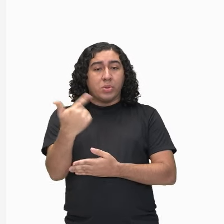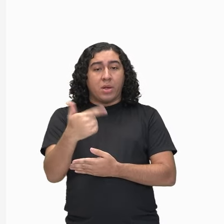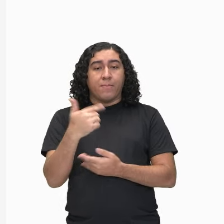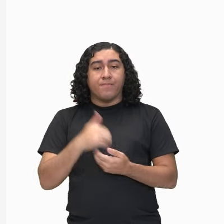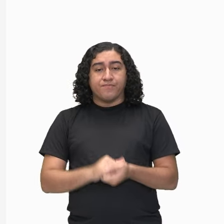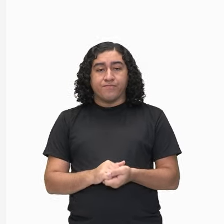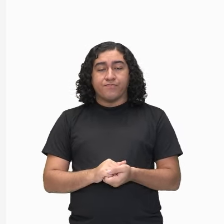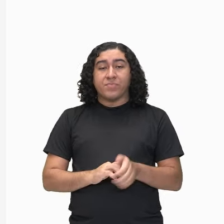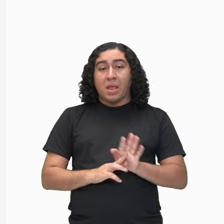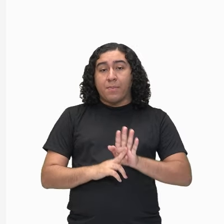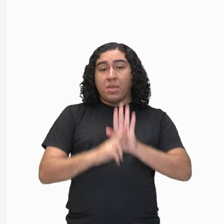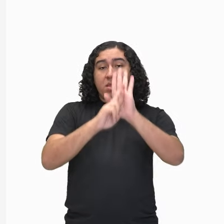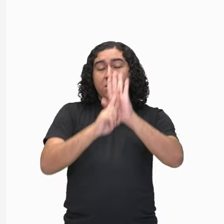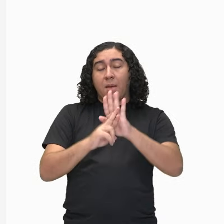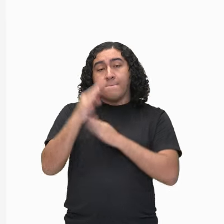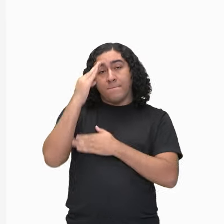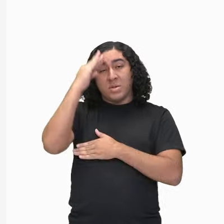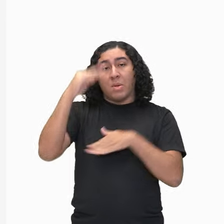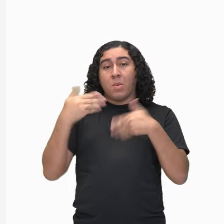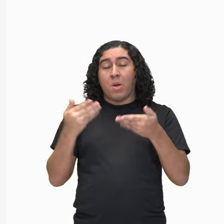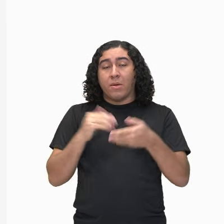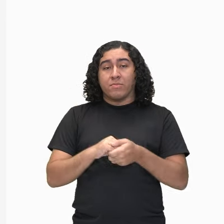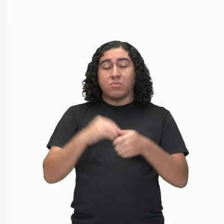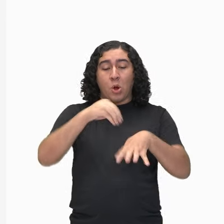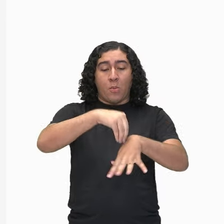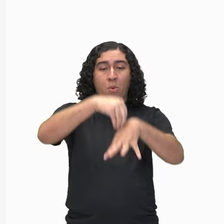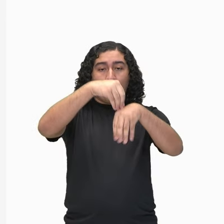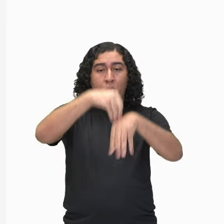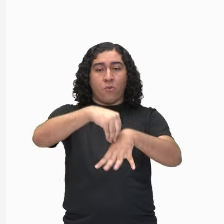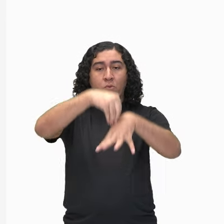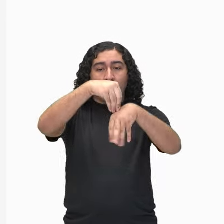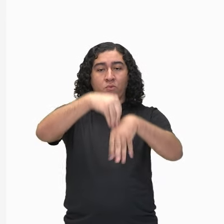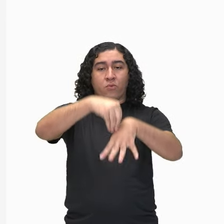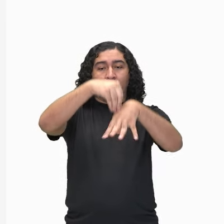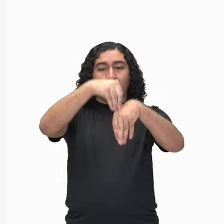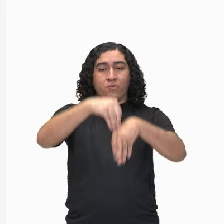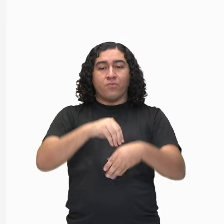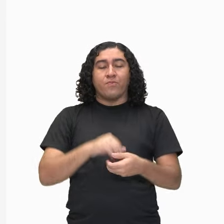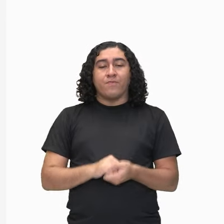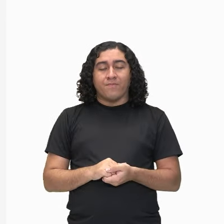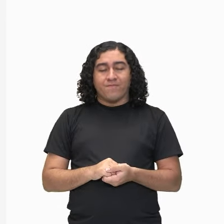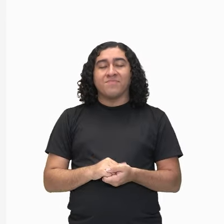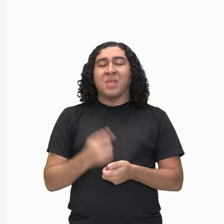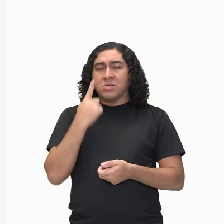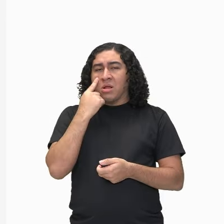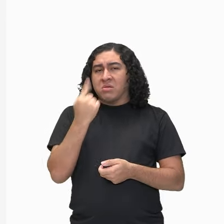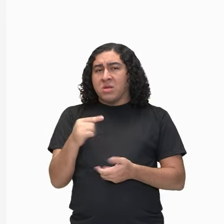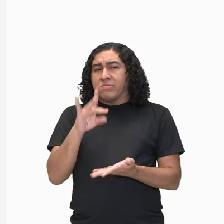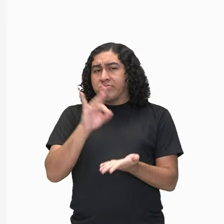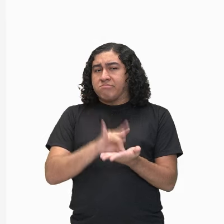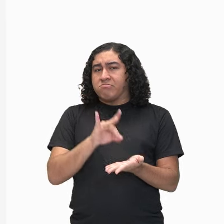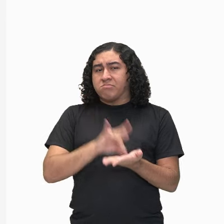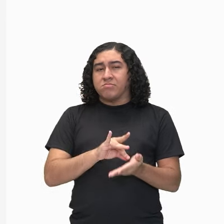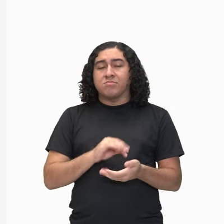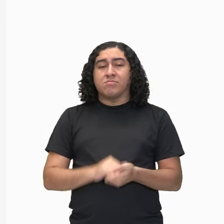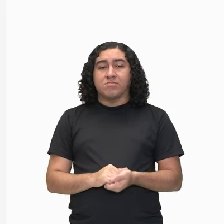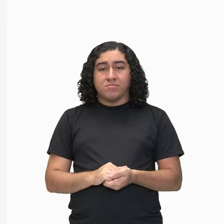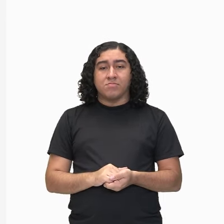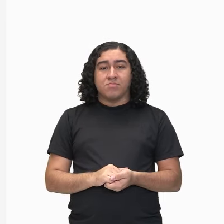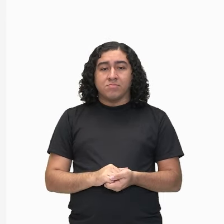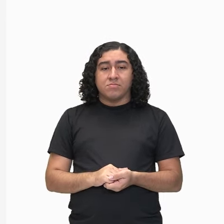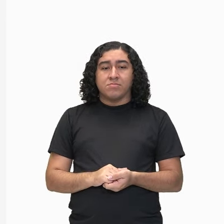grandes representantes desse grupo aí são os polvos e as lulas. Olha que interessante, né? Então, nós vimos aí